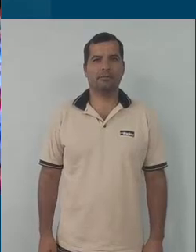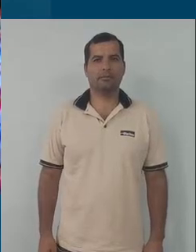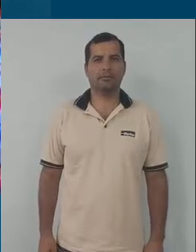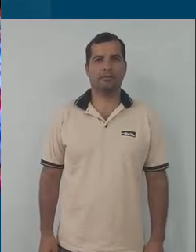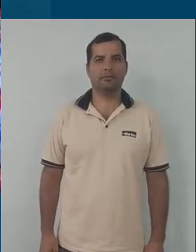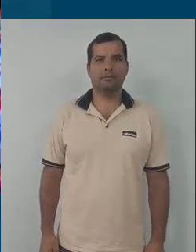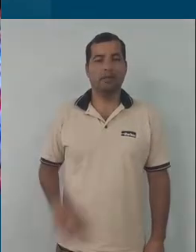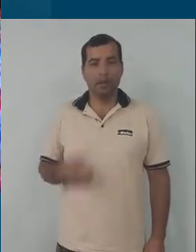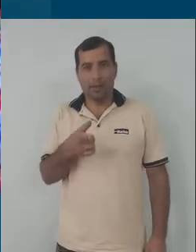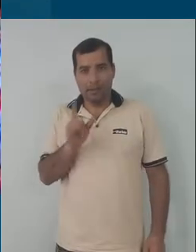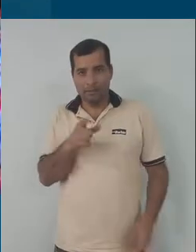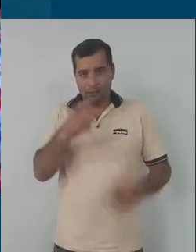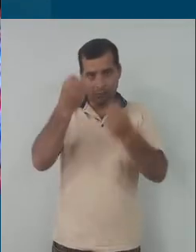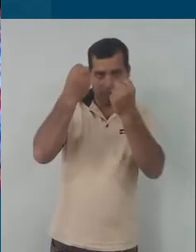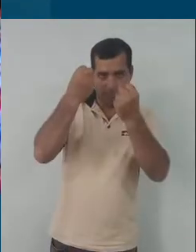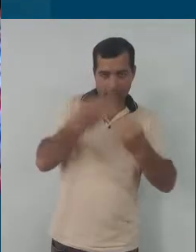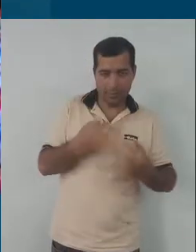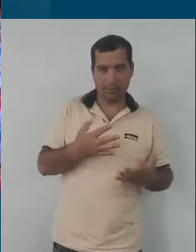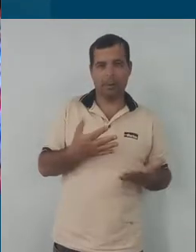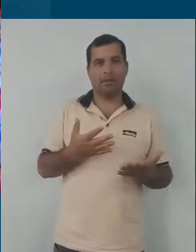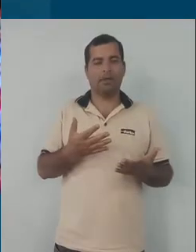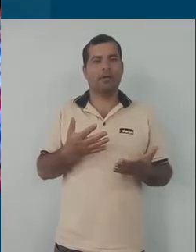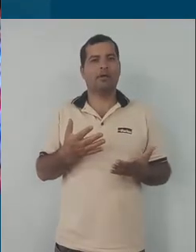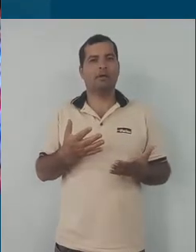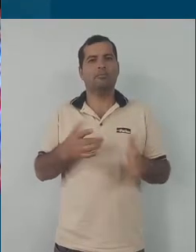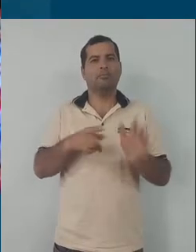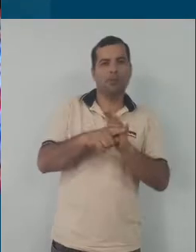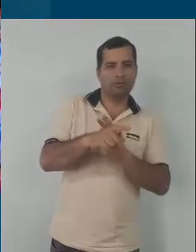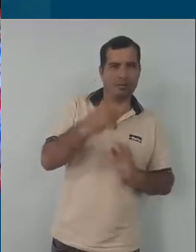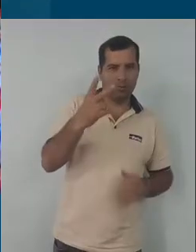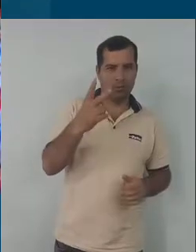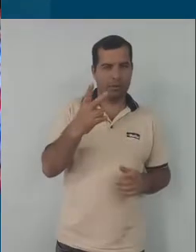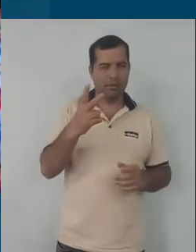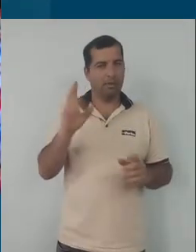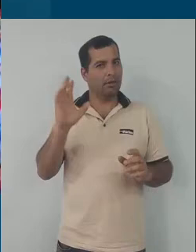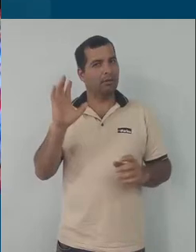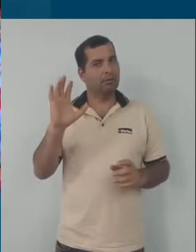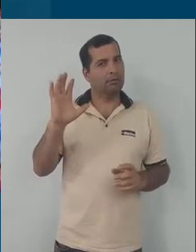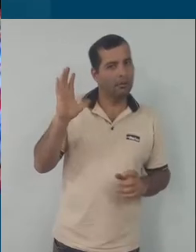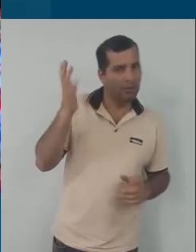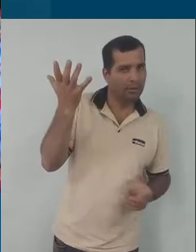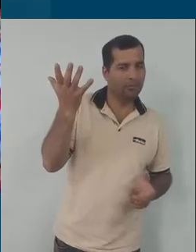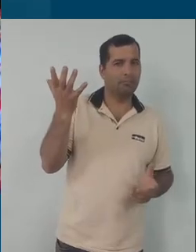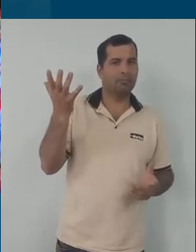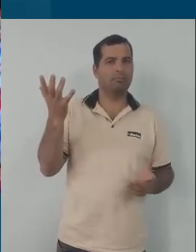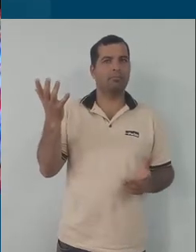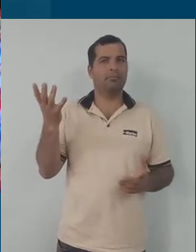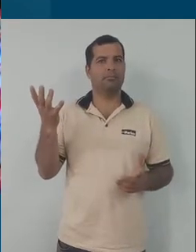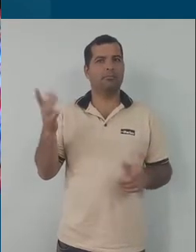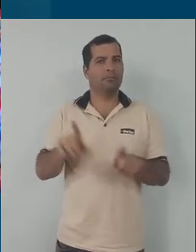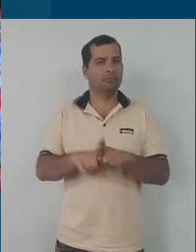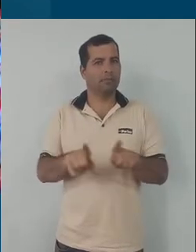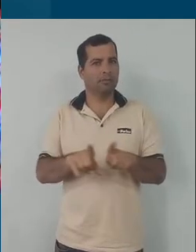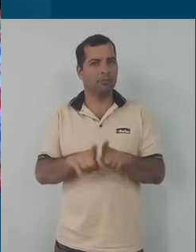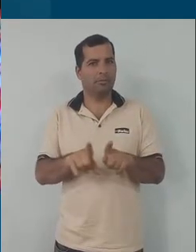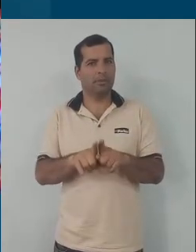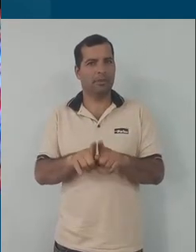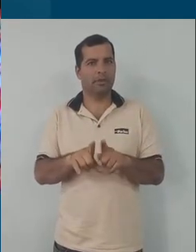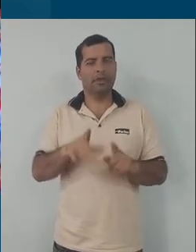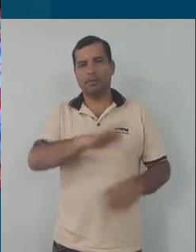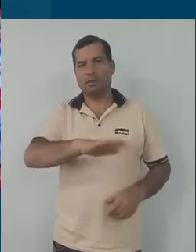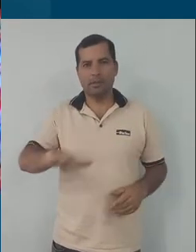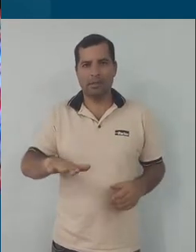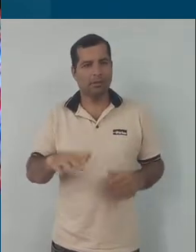você falar sobre as duas questões, né, do tempo autônomo e da questão das crianças que não acompanham o